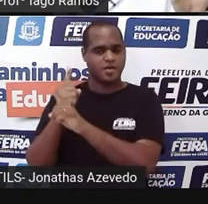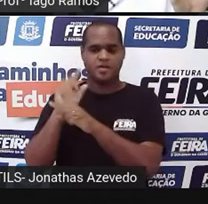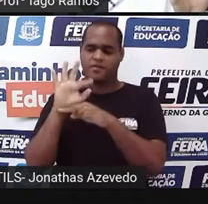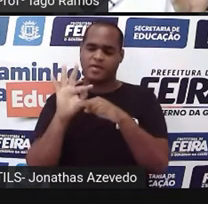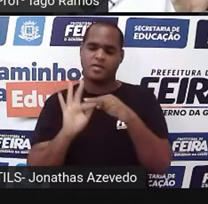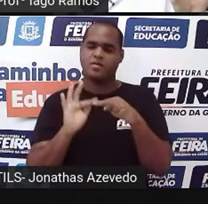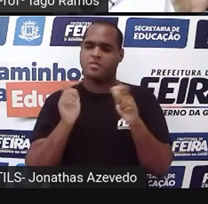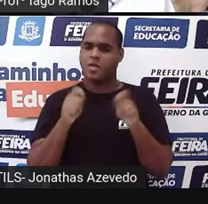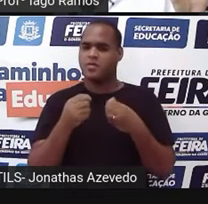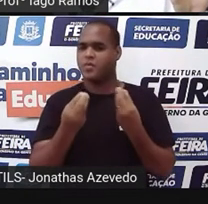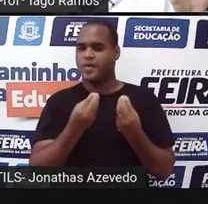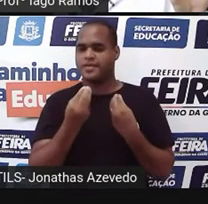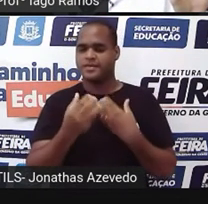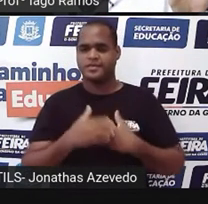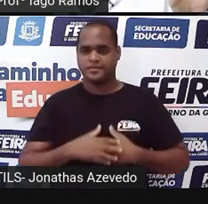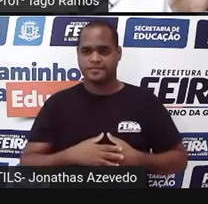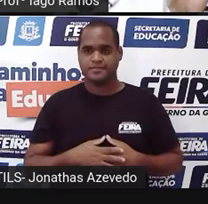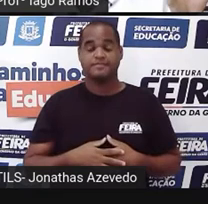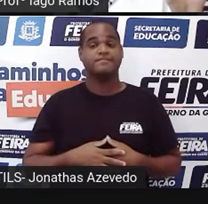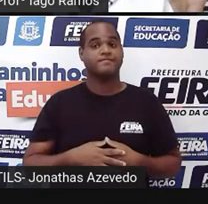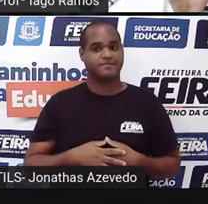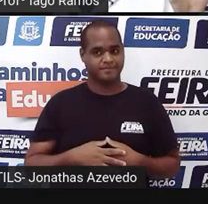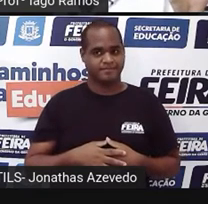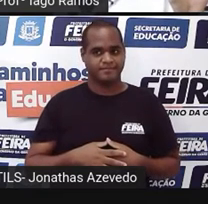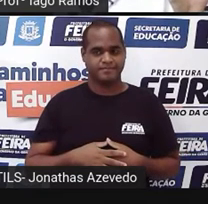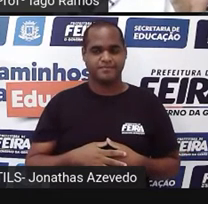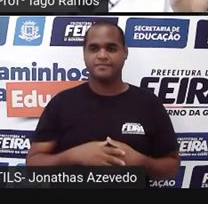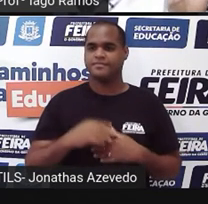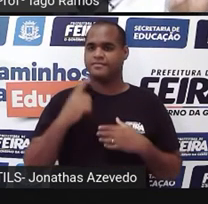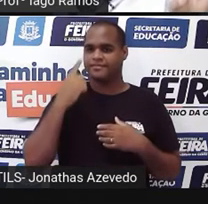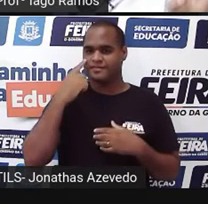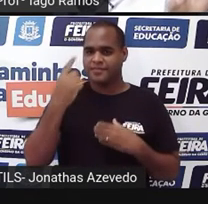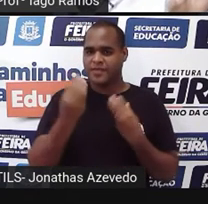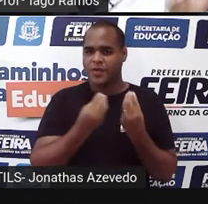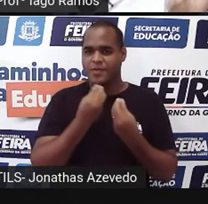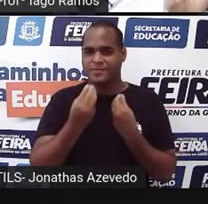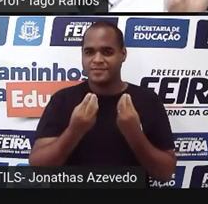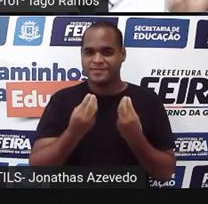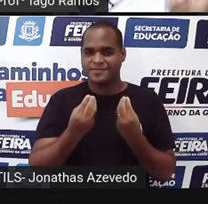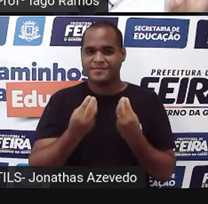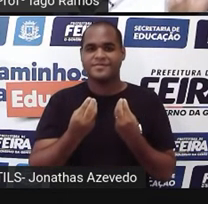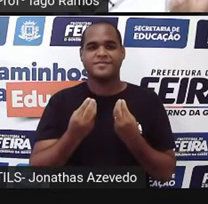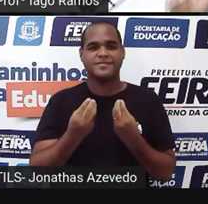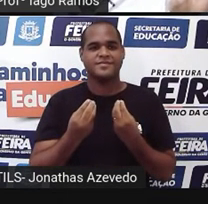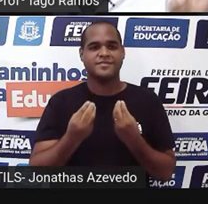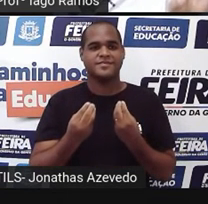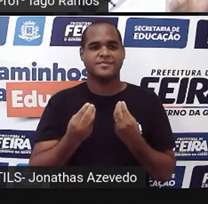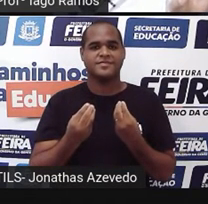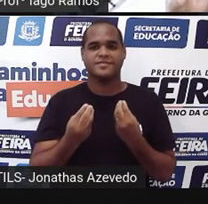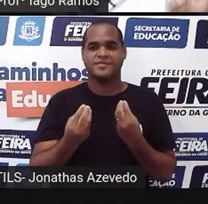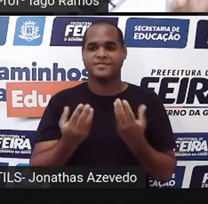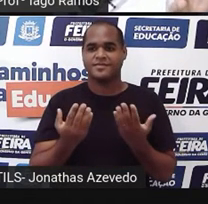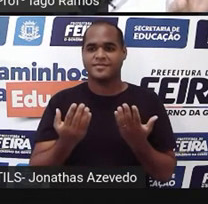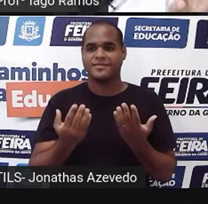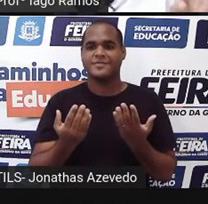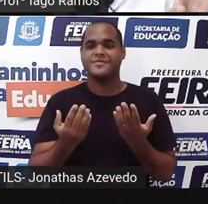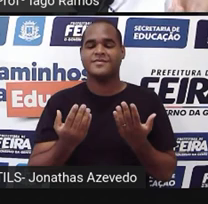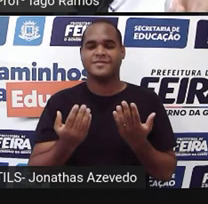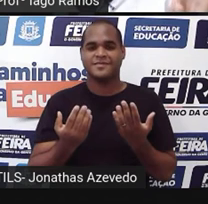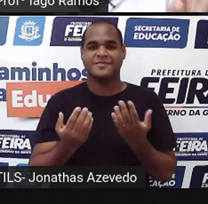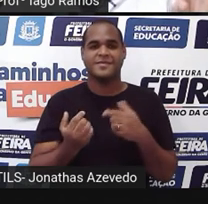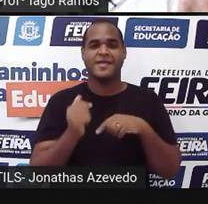frações Ah tá bom E essas frações ou para aparecer um cronômetro ali sem querer